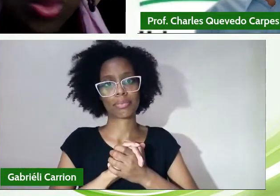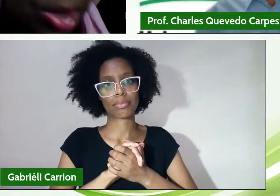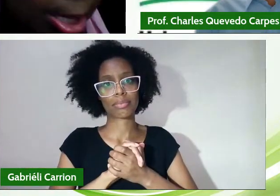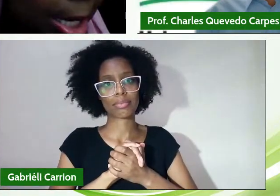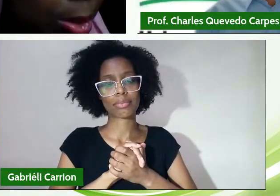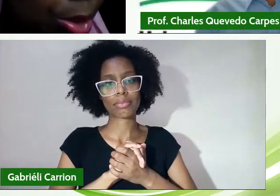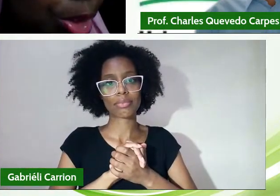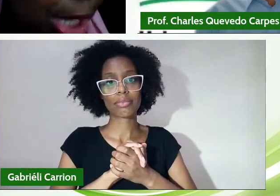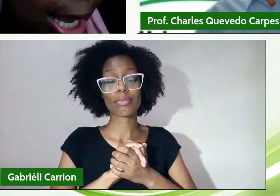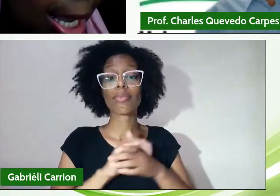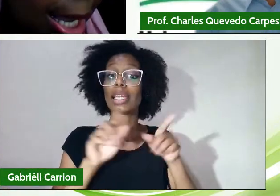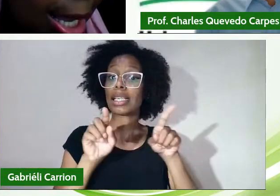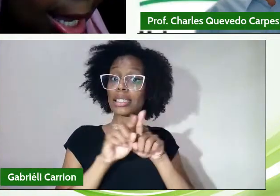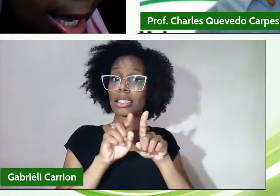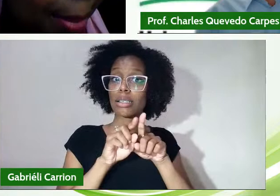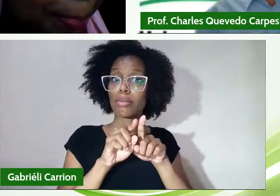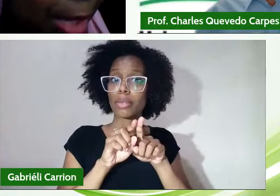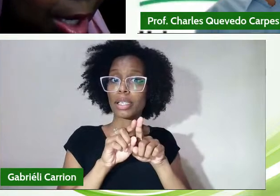desculpa, nos seus